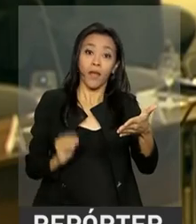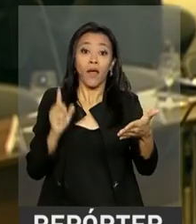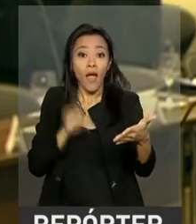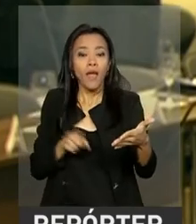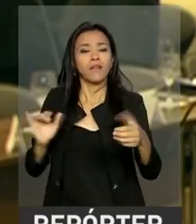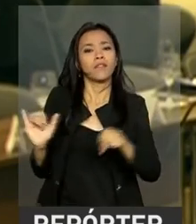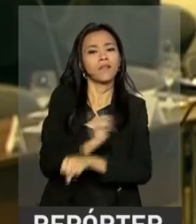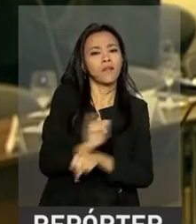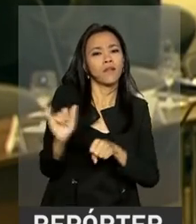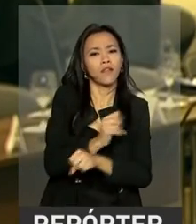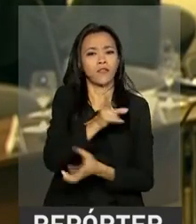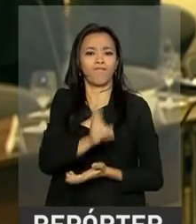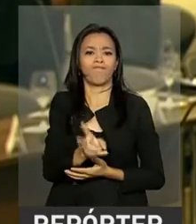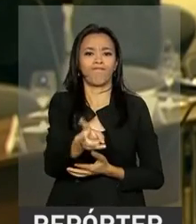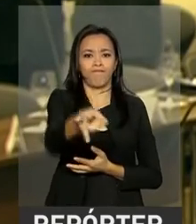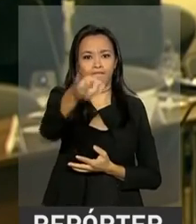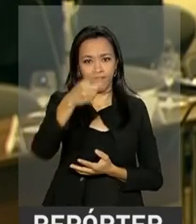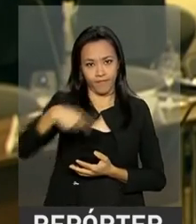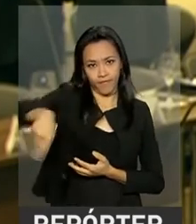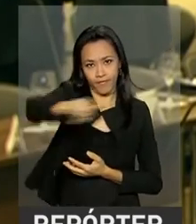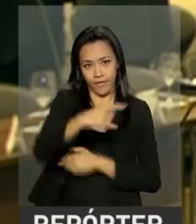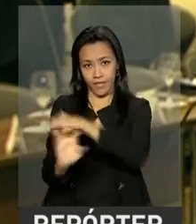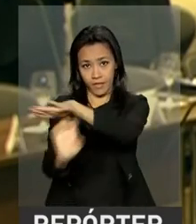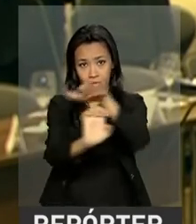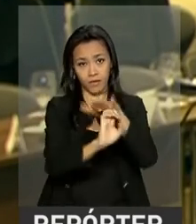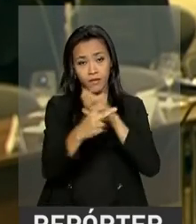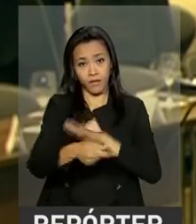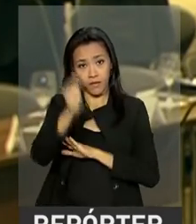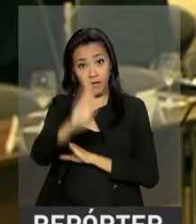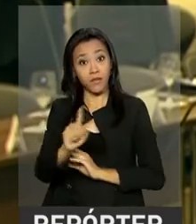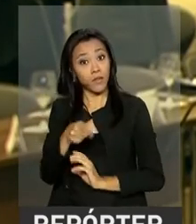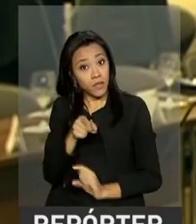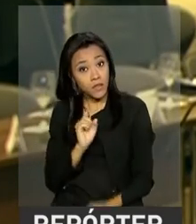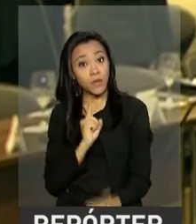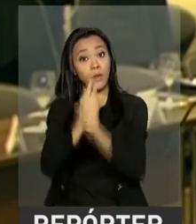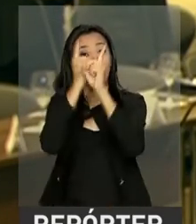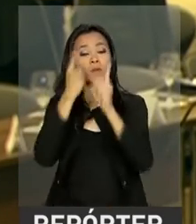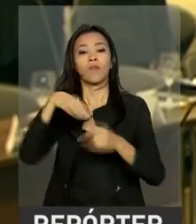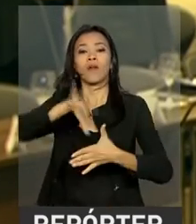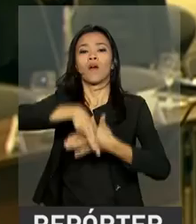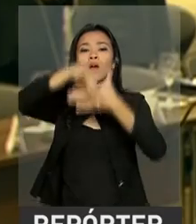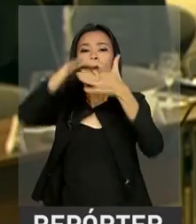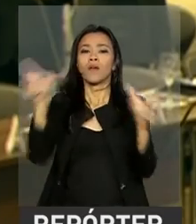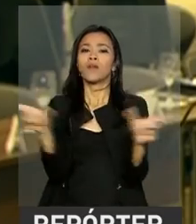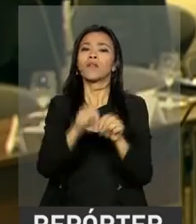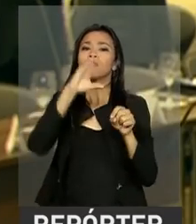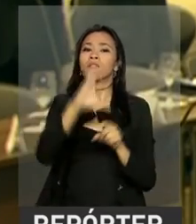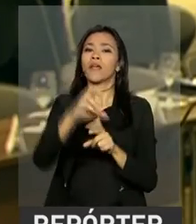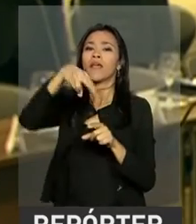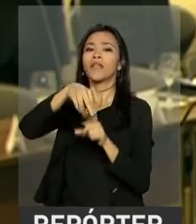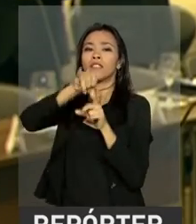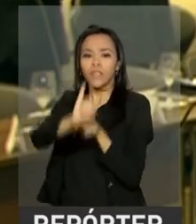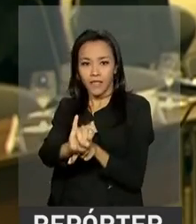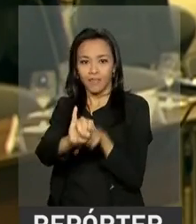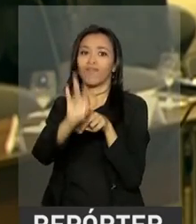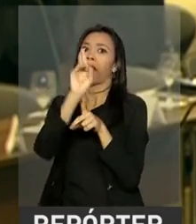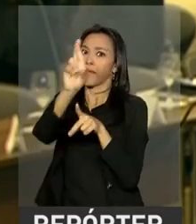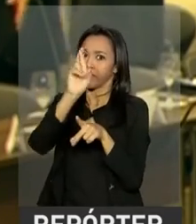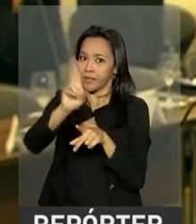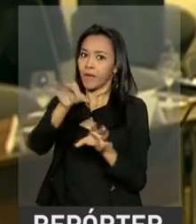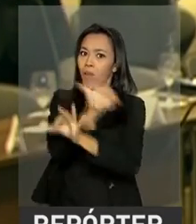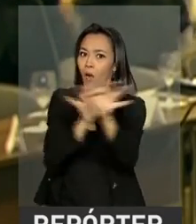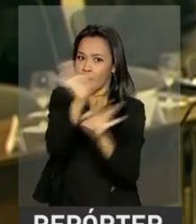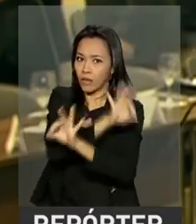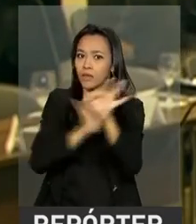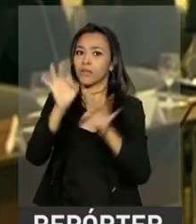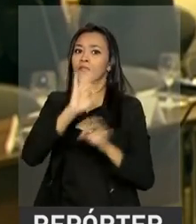estratégia permanente das empresas brasileiras o encontro organizado pela confederação nacional da indústria cnt e será fechado